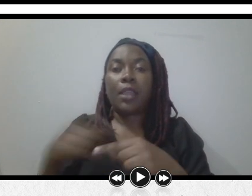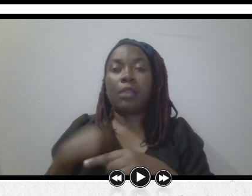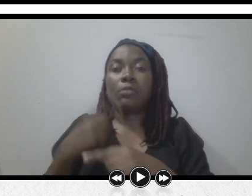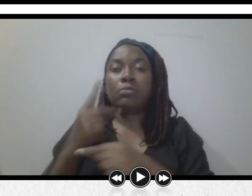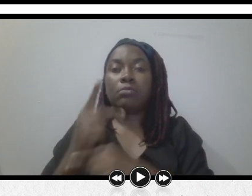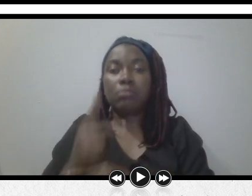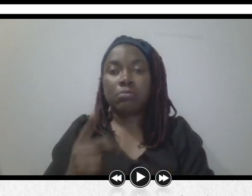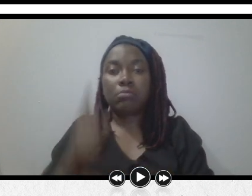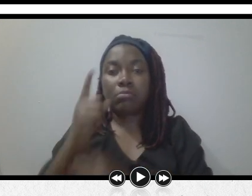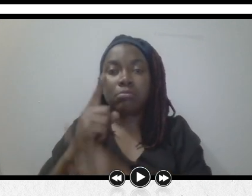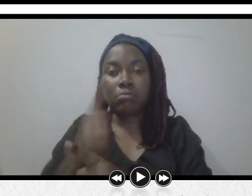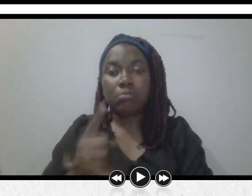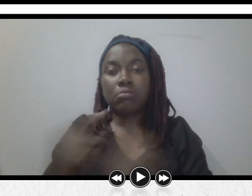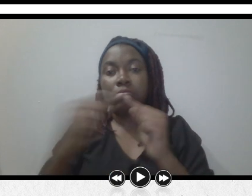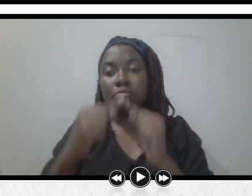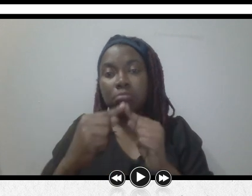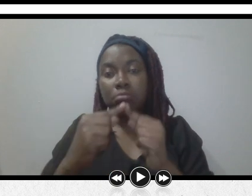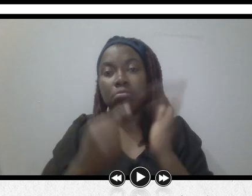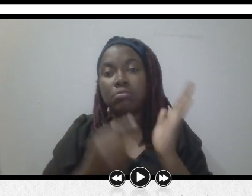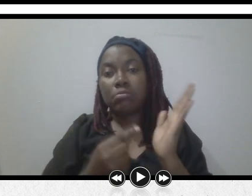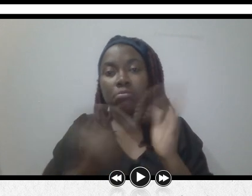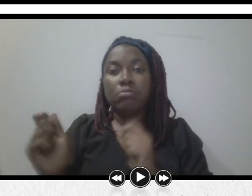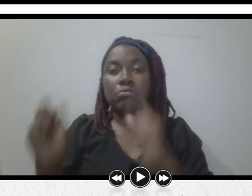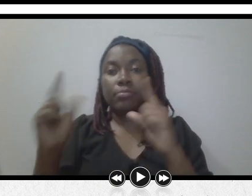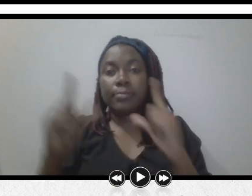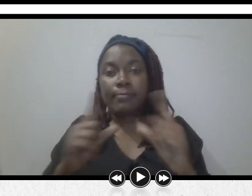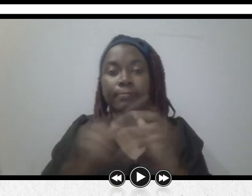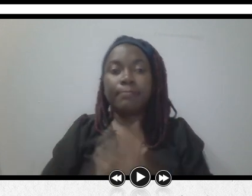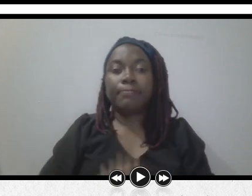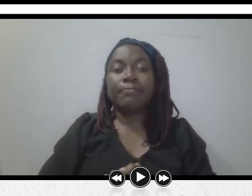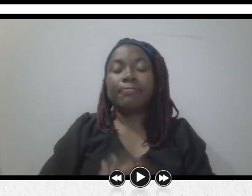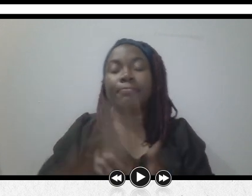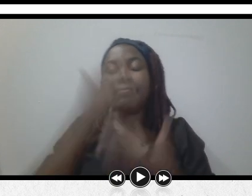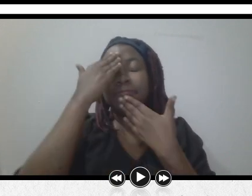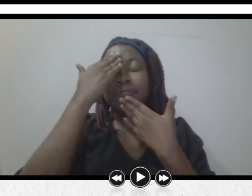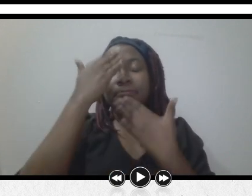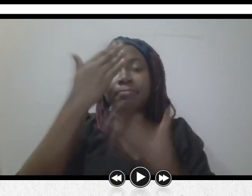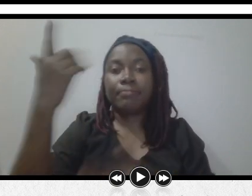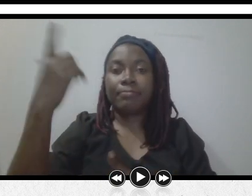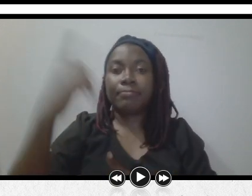Aqui estão alguns materiais onde é possível aprofundar esse conhecimento relacionado à reciclagem,